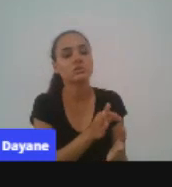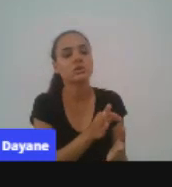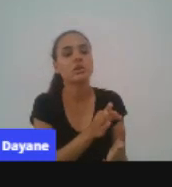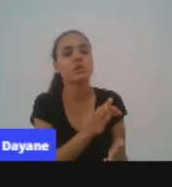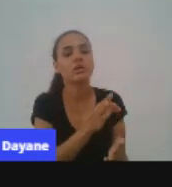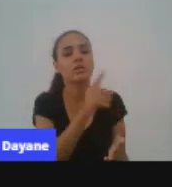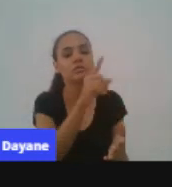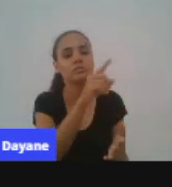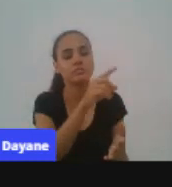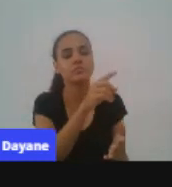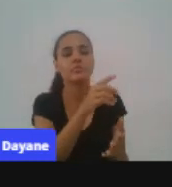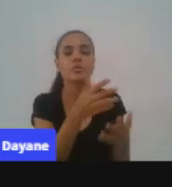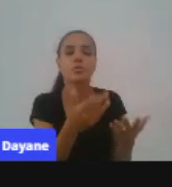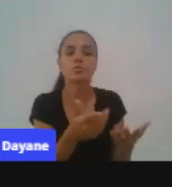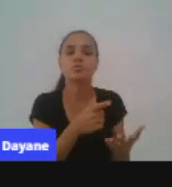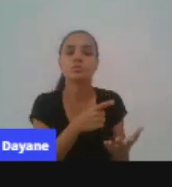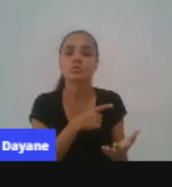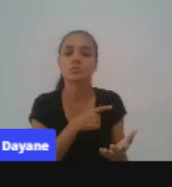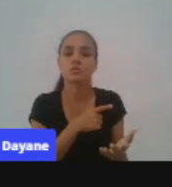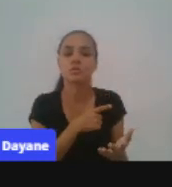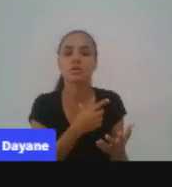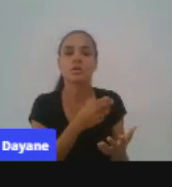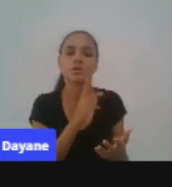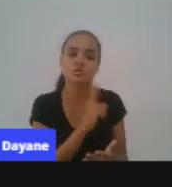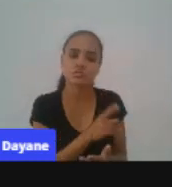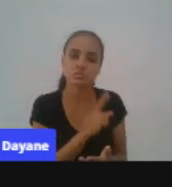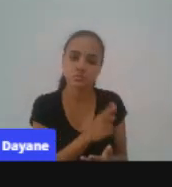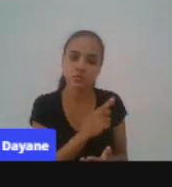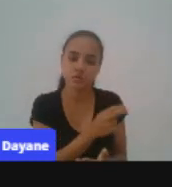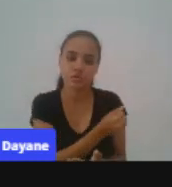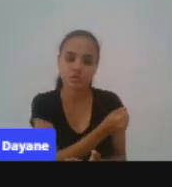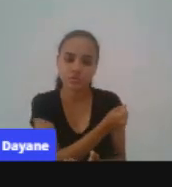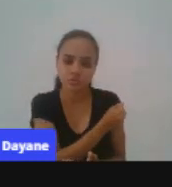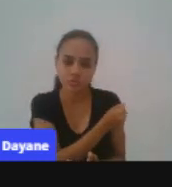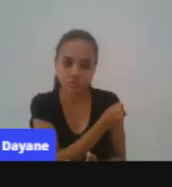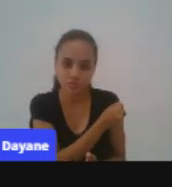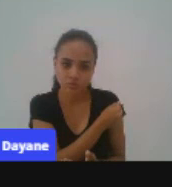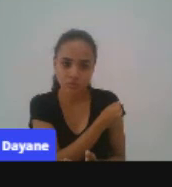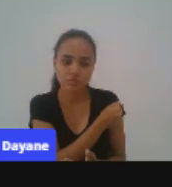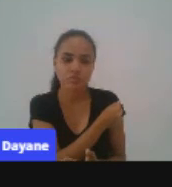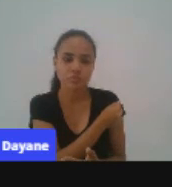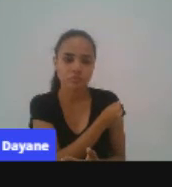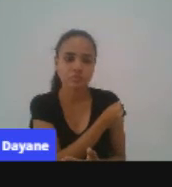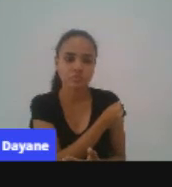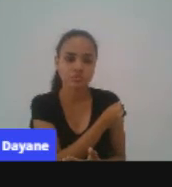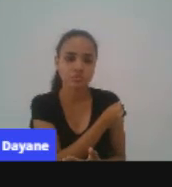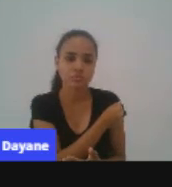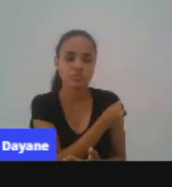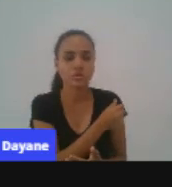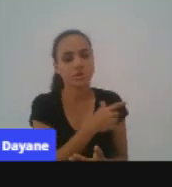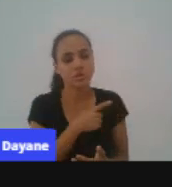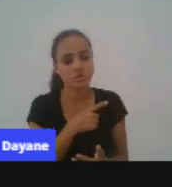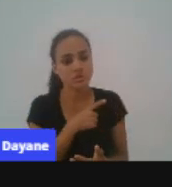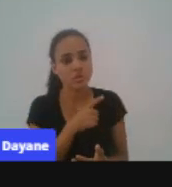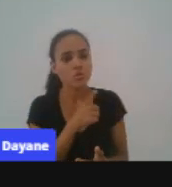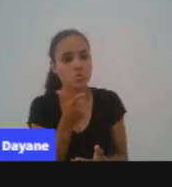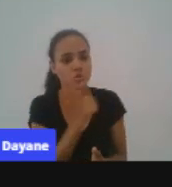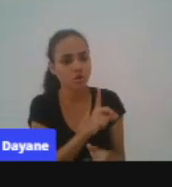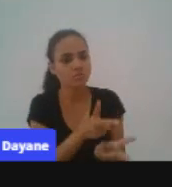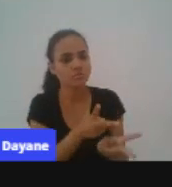DAVE. Qual é a resposta do aluno? Automaticamente, essa planilha já te dá esse feedback, se está certo ou se está errado, para que você tenha